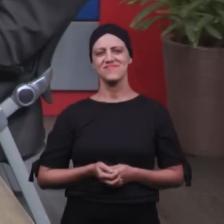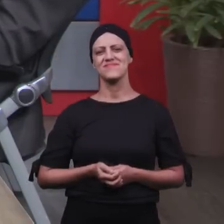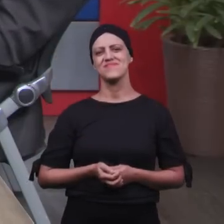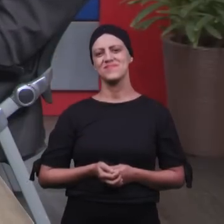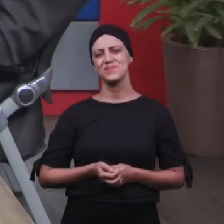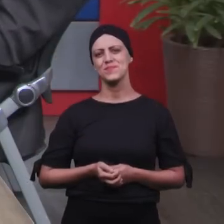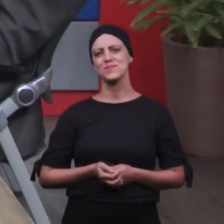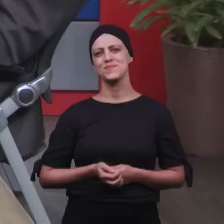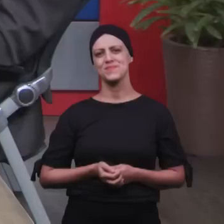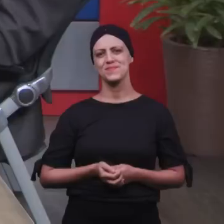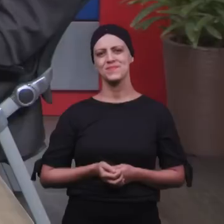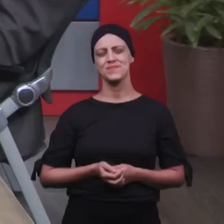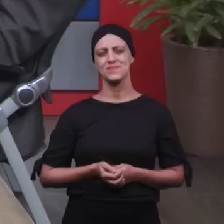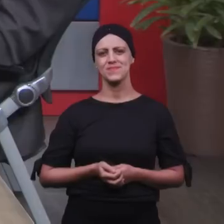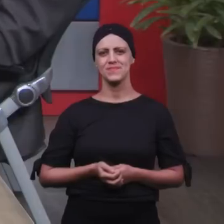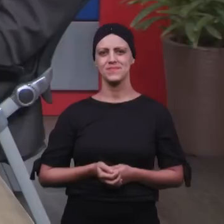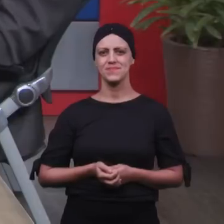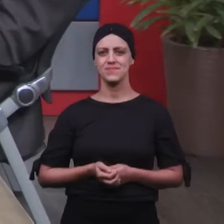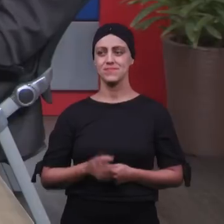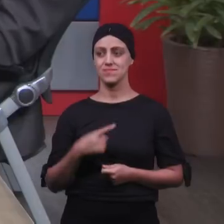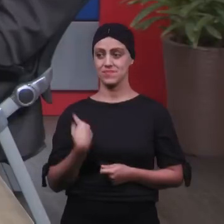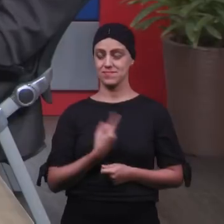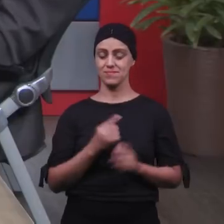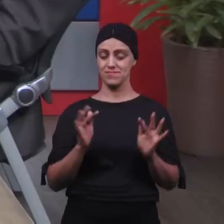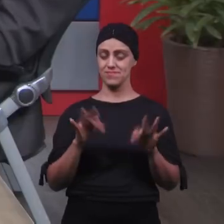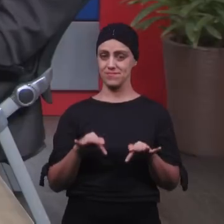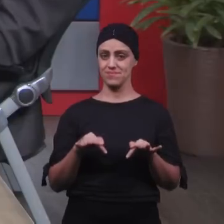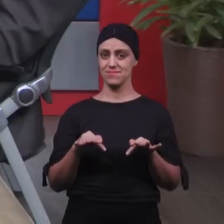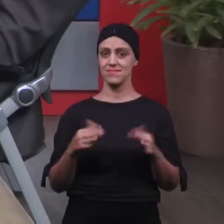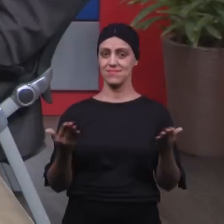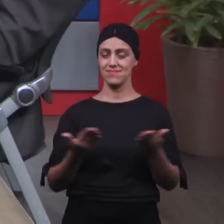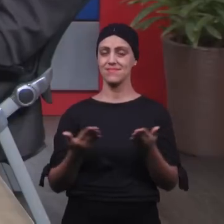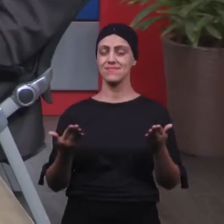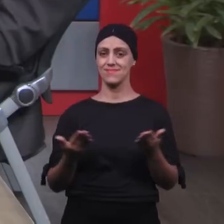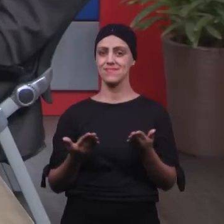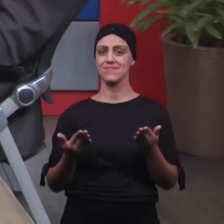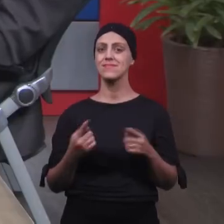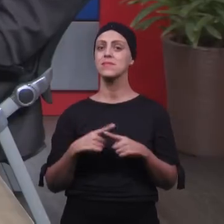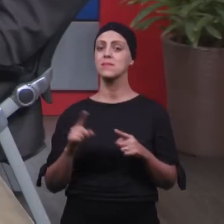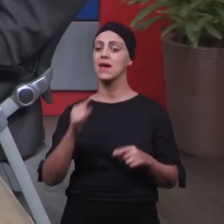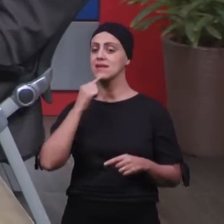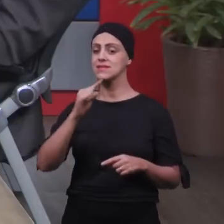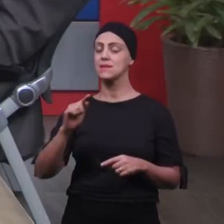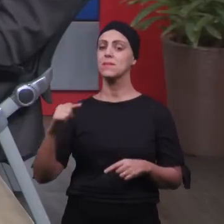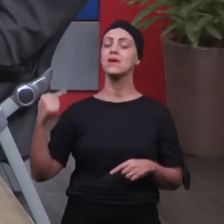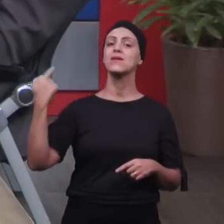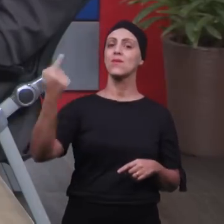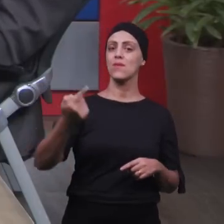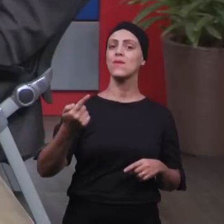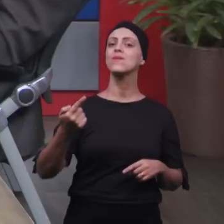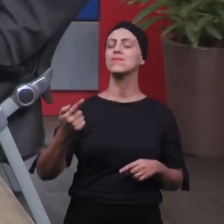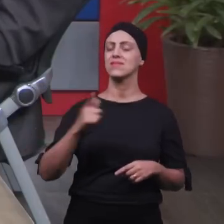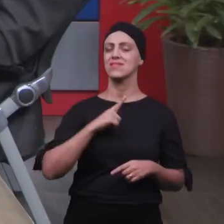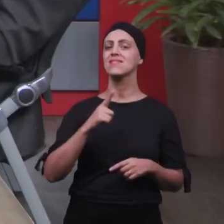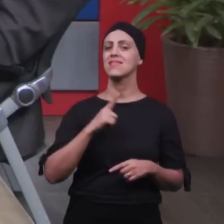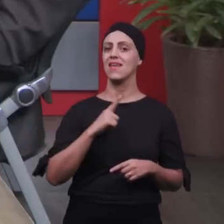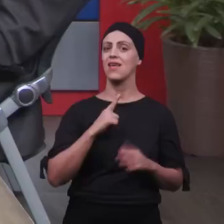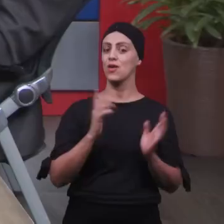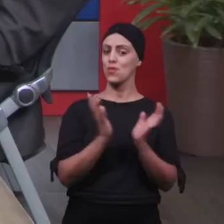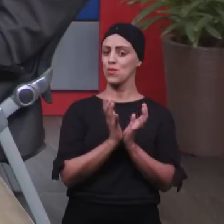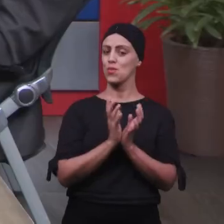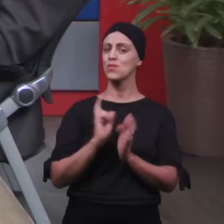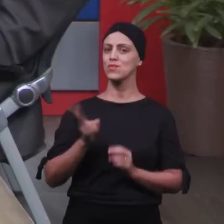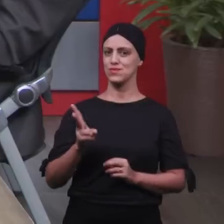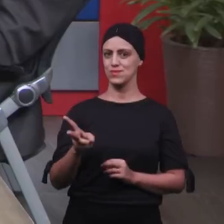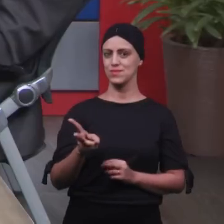Senhor por aquela bênção. Nós vamos terminar esse programa aqui, mas nós vamos ter, na próxima semana, um outro programa com esse mesmo grupo aqui. Mas antes